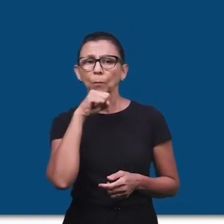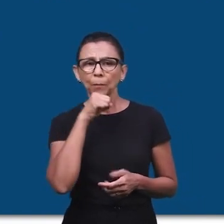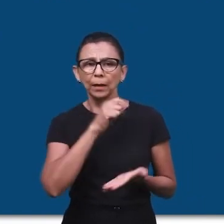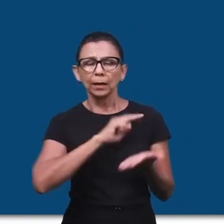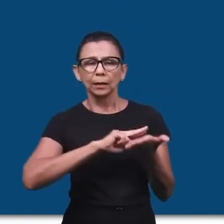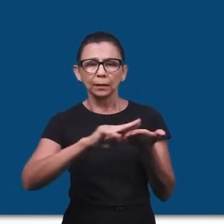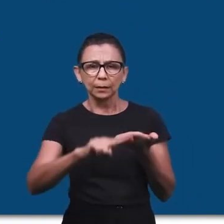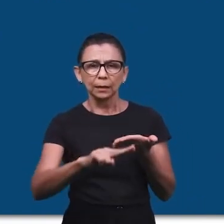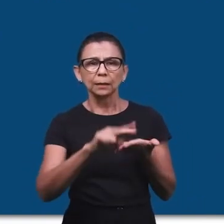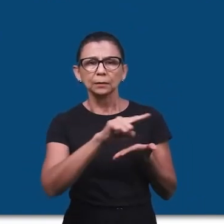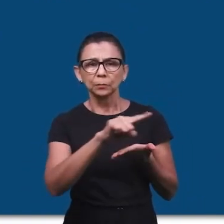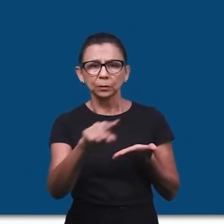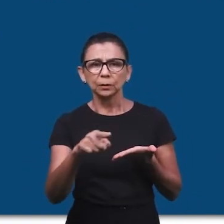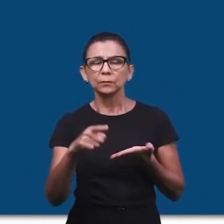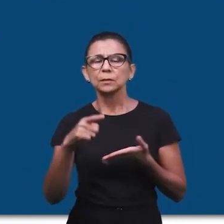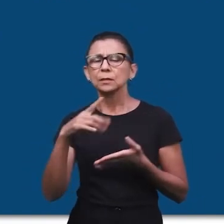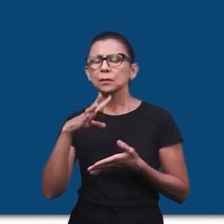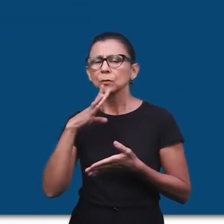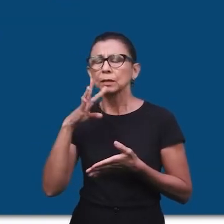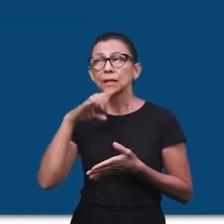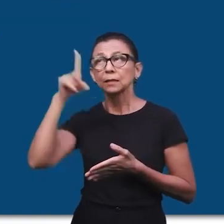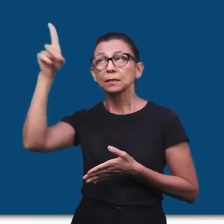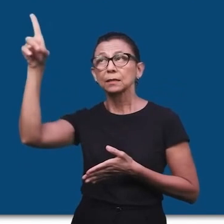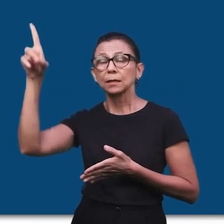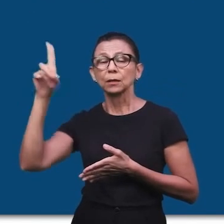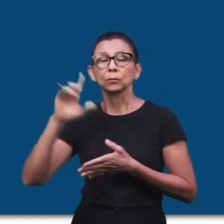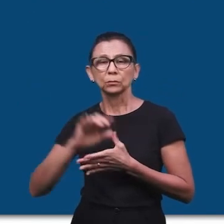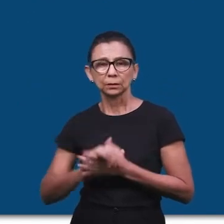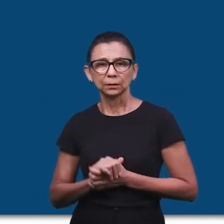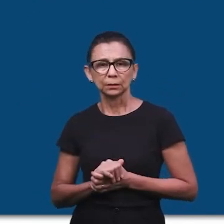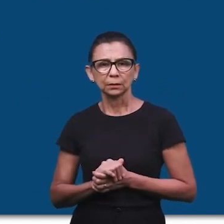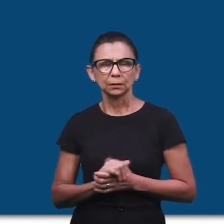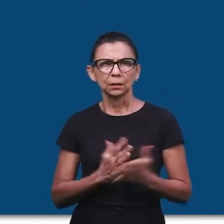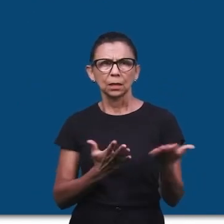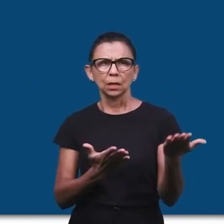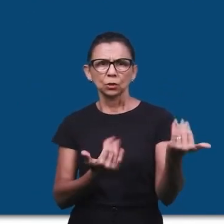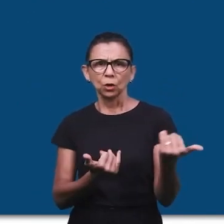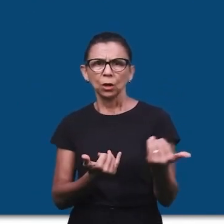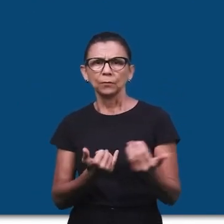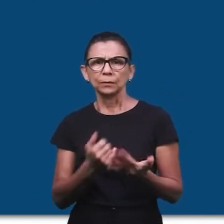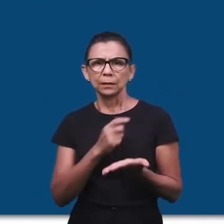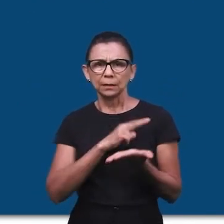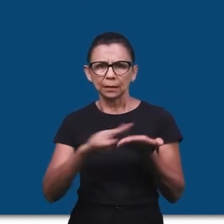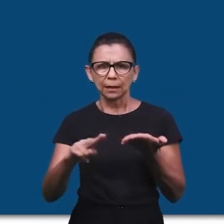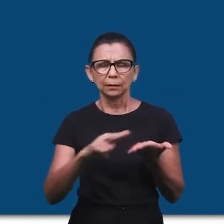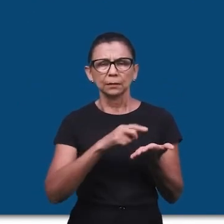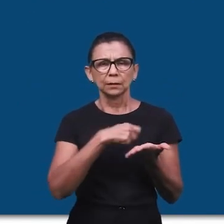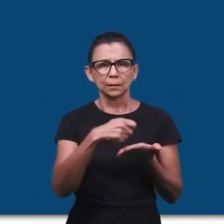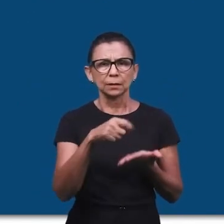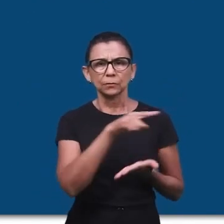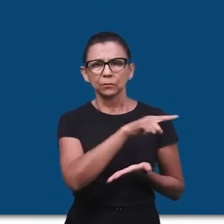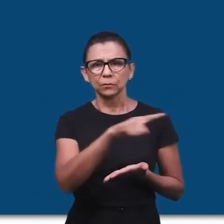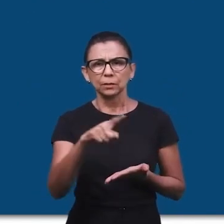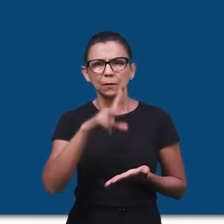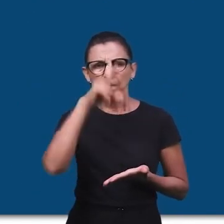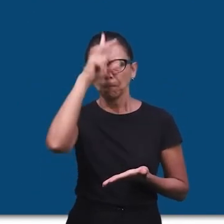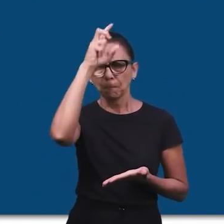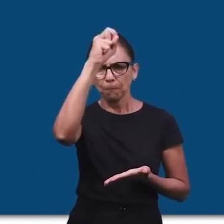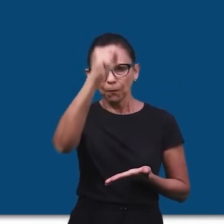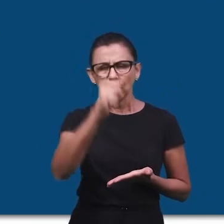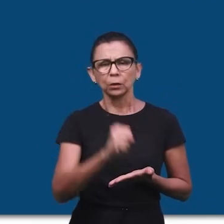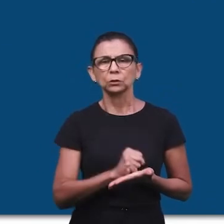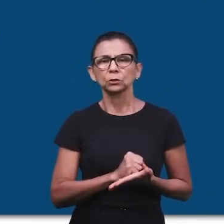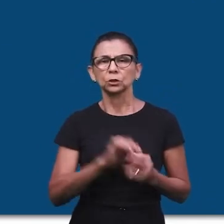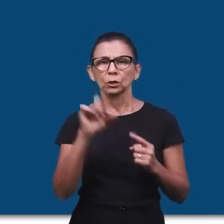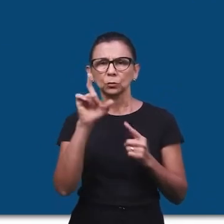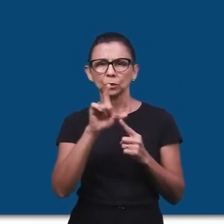aquele que é desde o princípio eu vos escrevi jovens porque sois fortes e a palavra de Deus está em vós e já vencestes